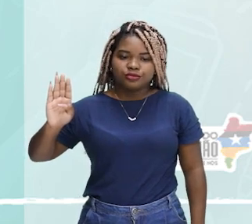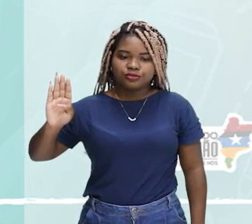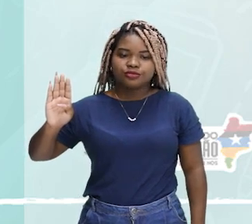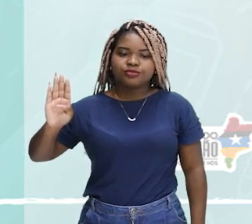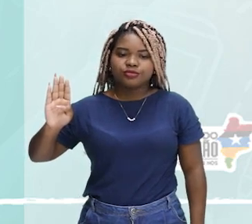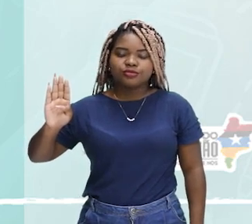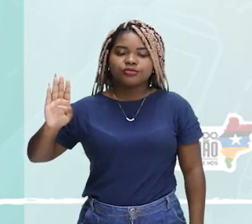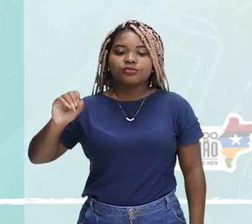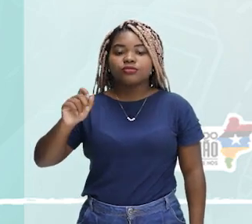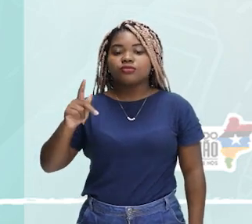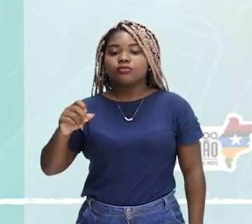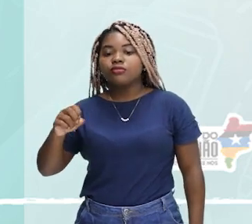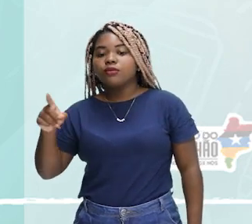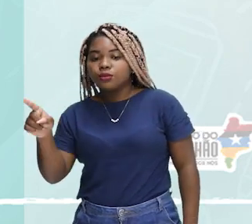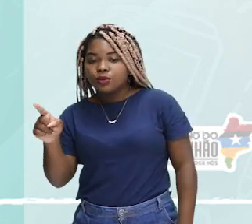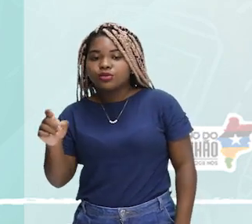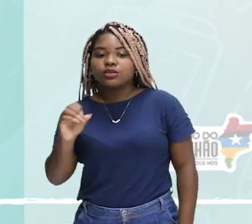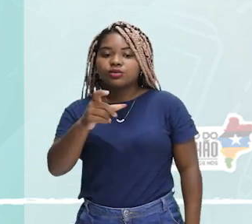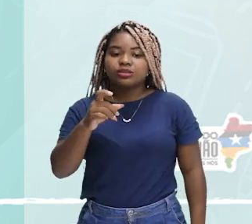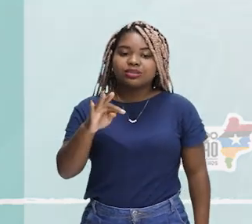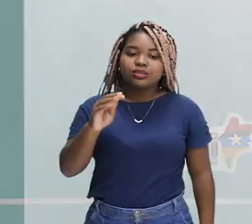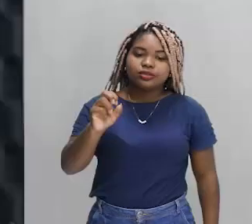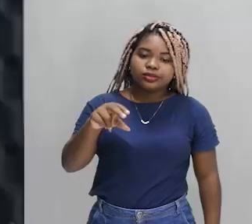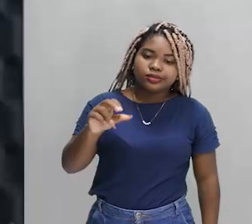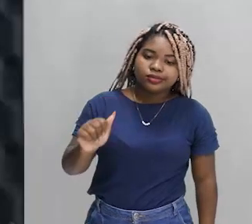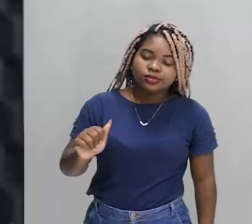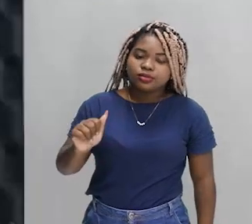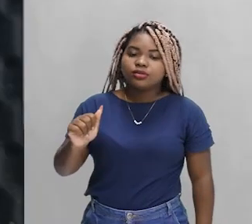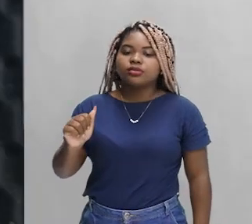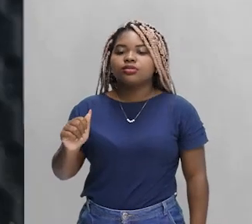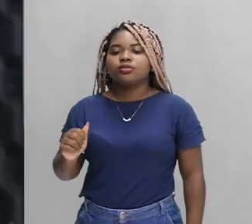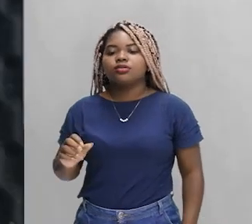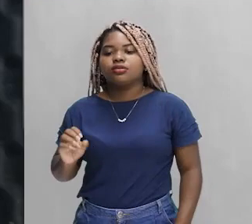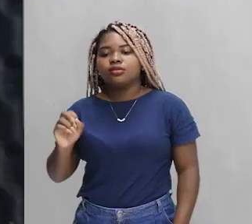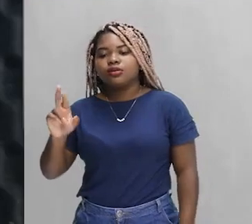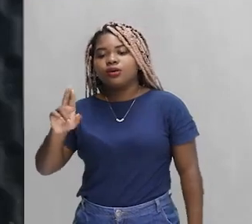uma palavra oxítona. E órgãos é uma palavra